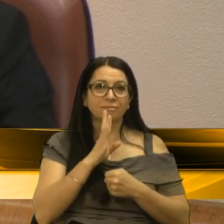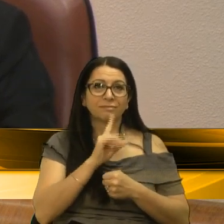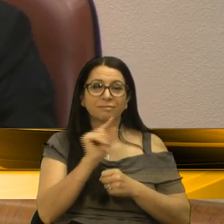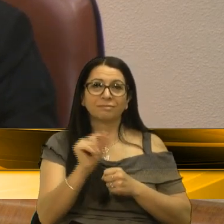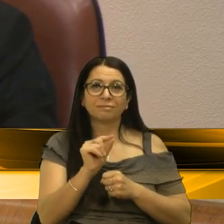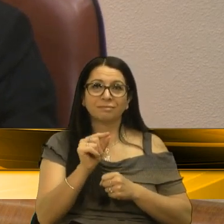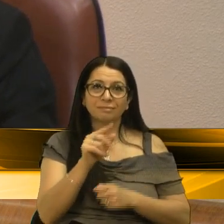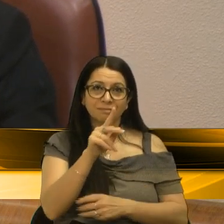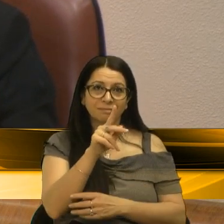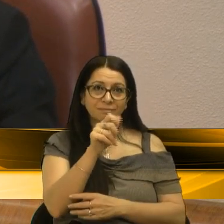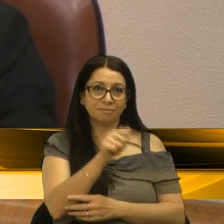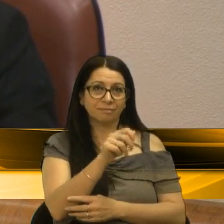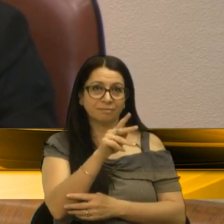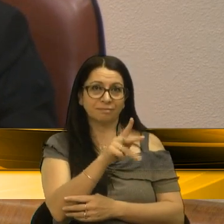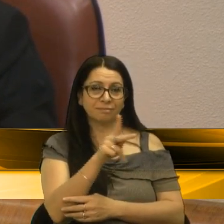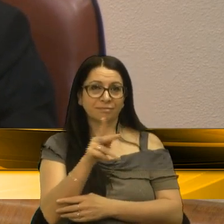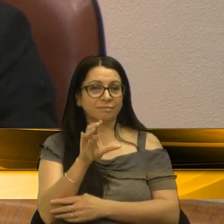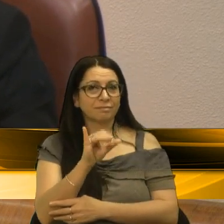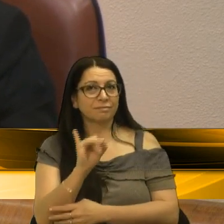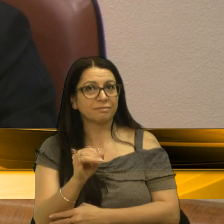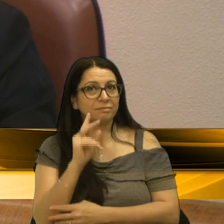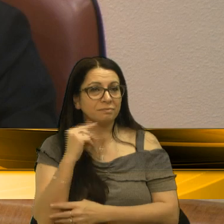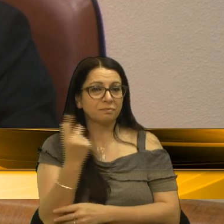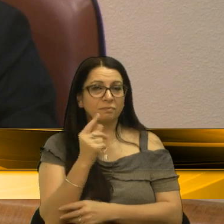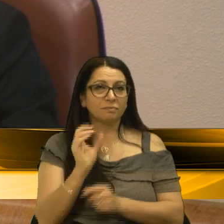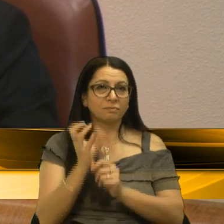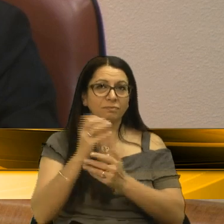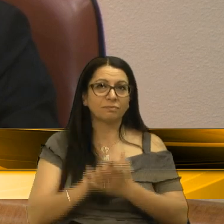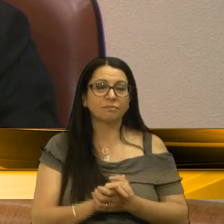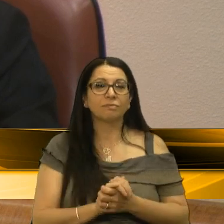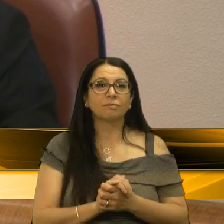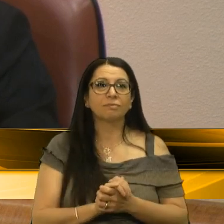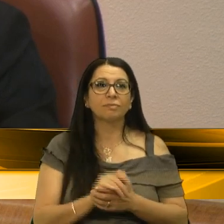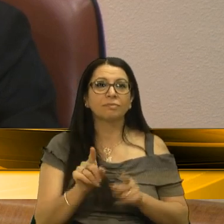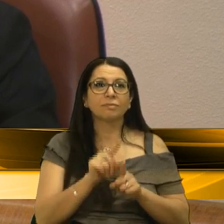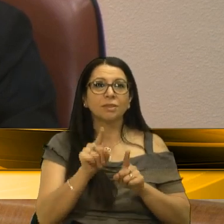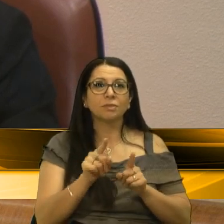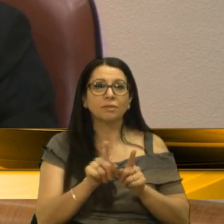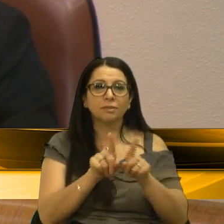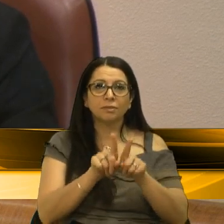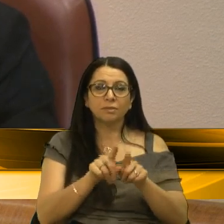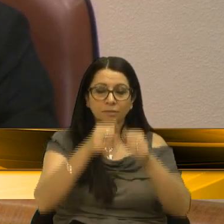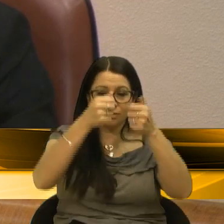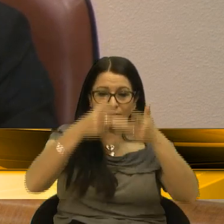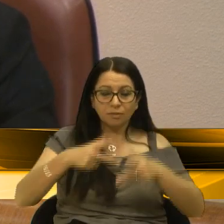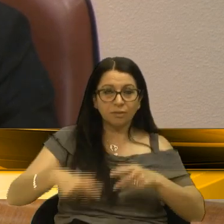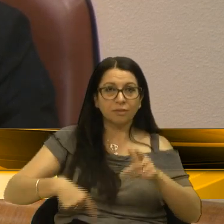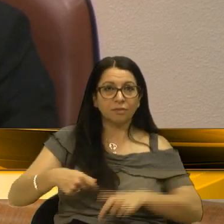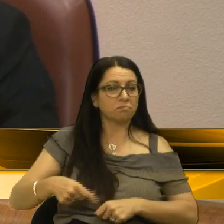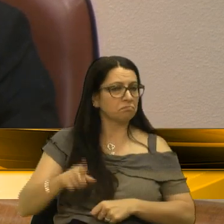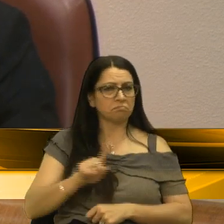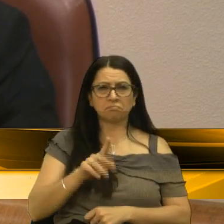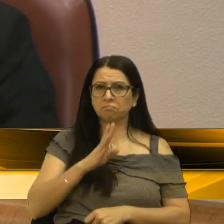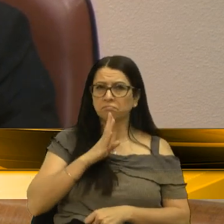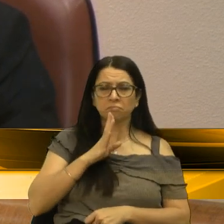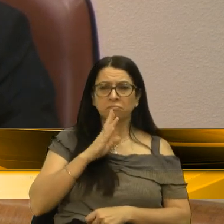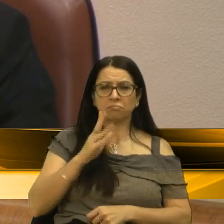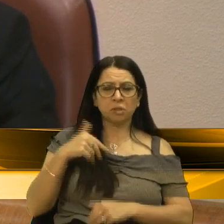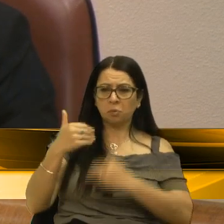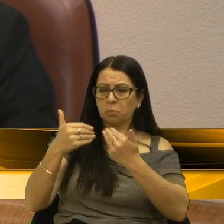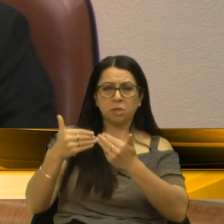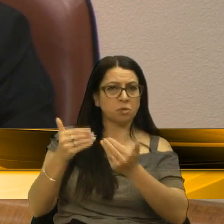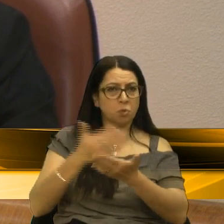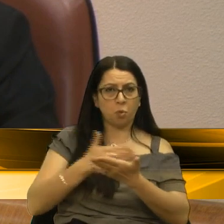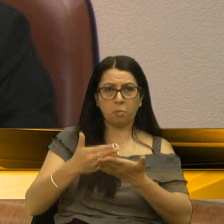de APPCI para tal realização. Sobre a bênção dos freis, disse que não tinha conhecimento do processo de